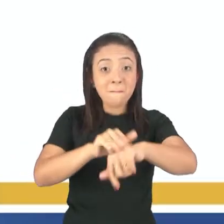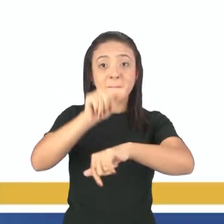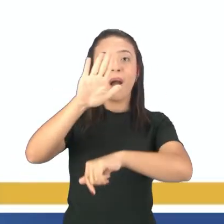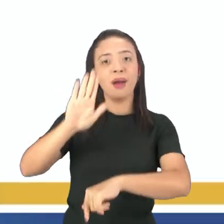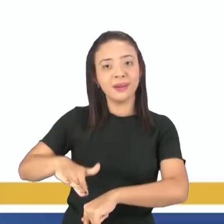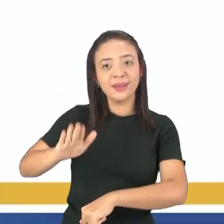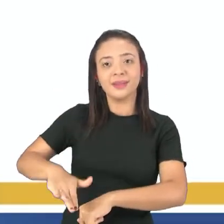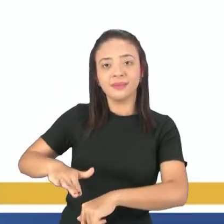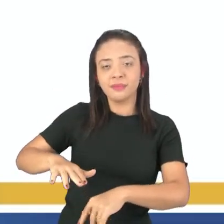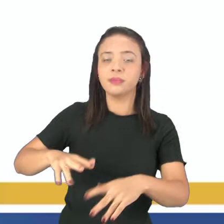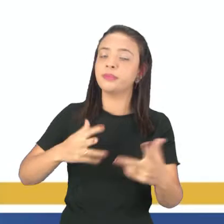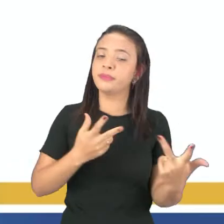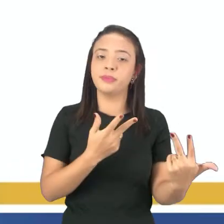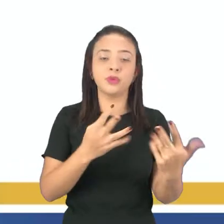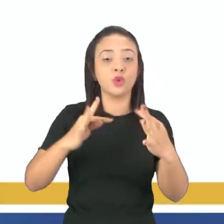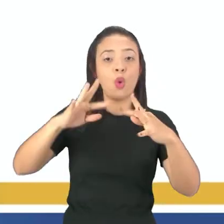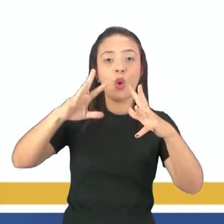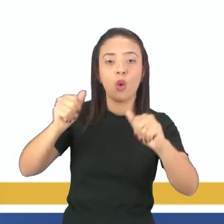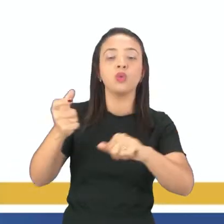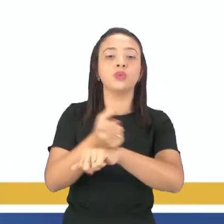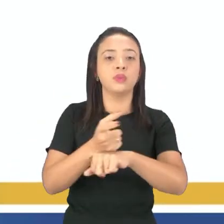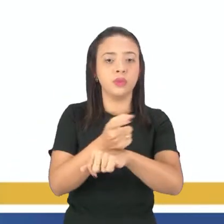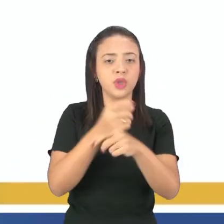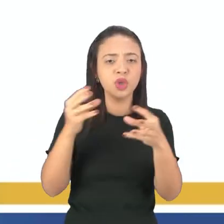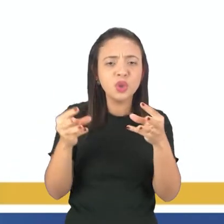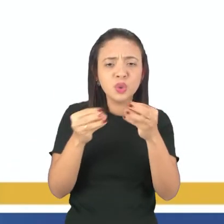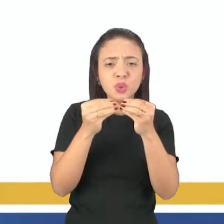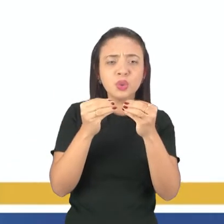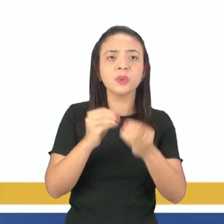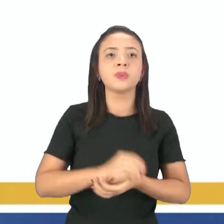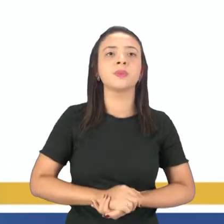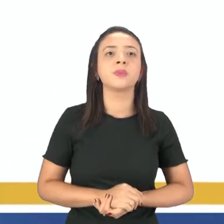assim acontece com todos os outros adjetivos curtos.